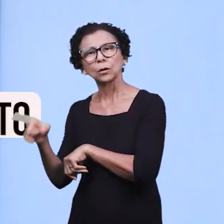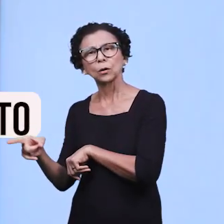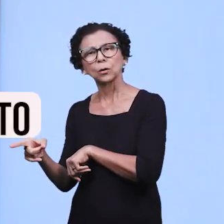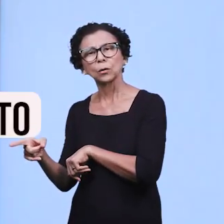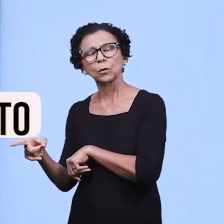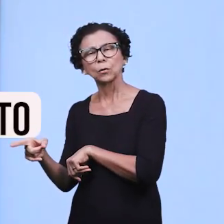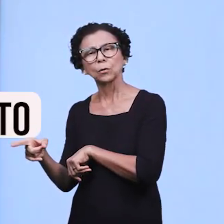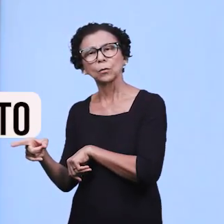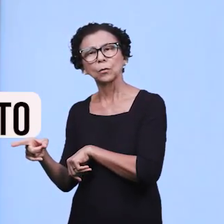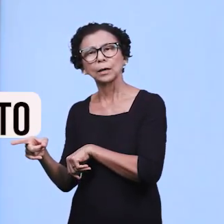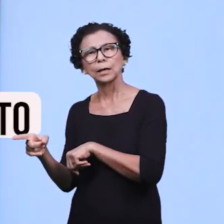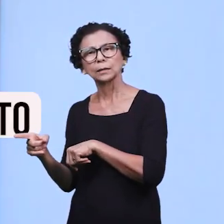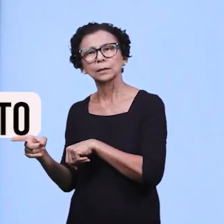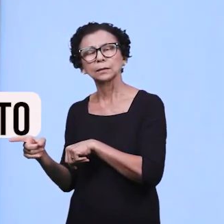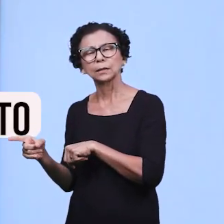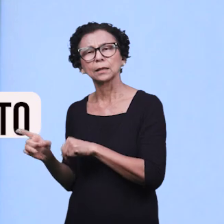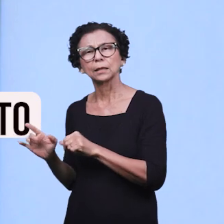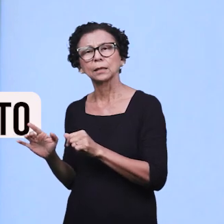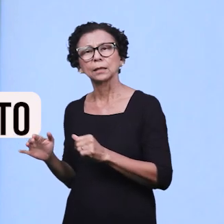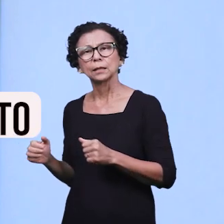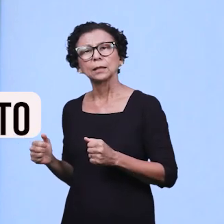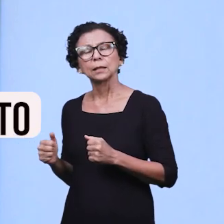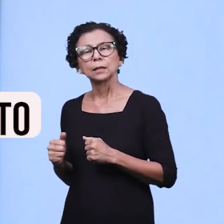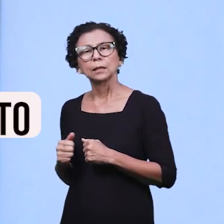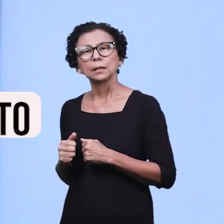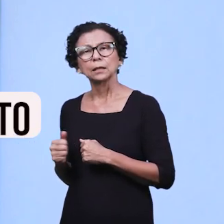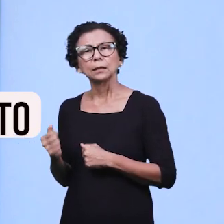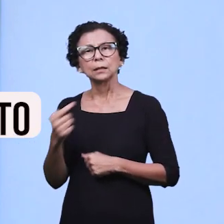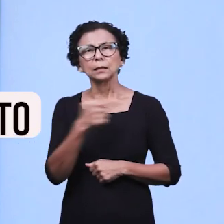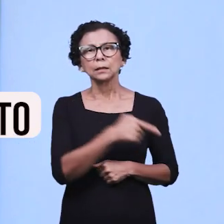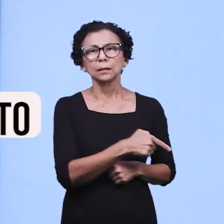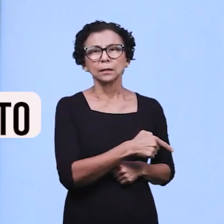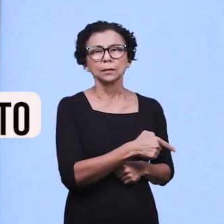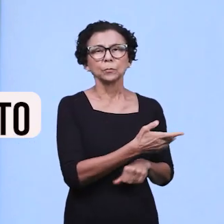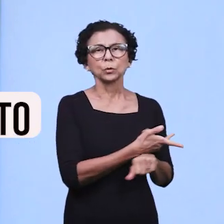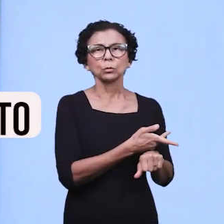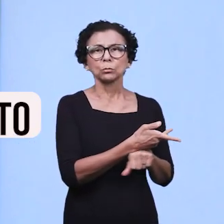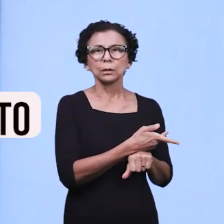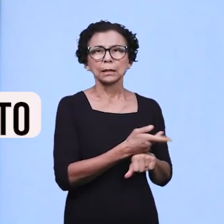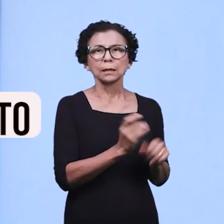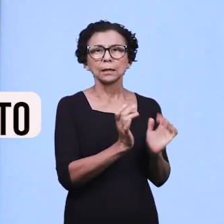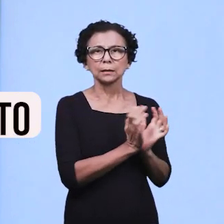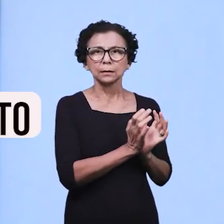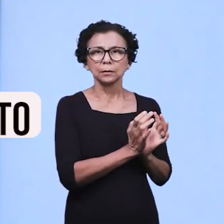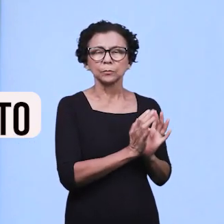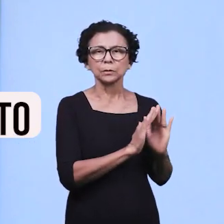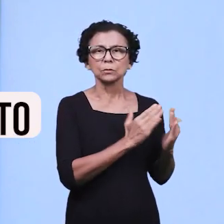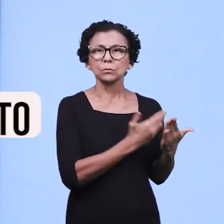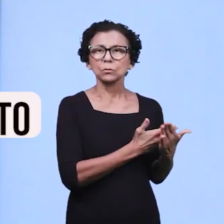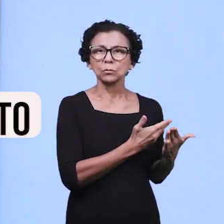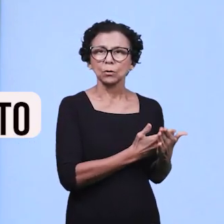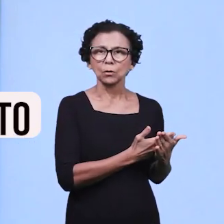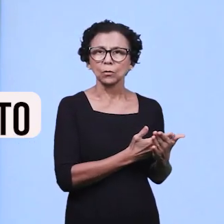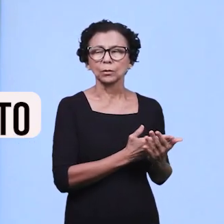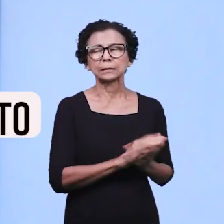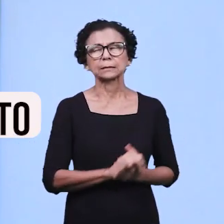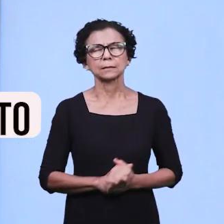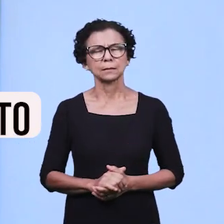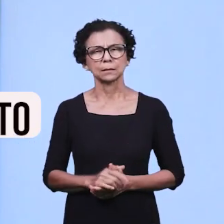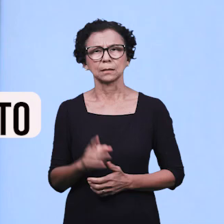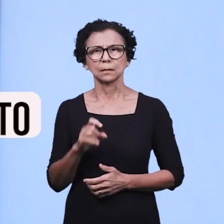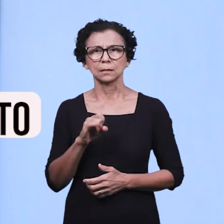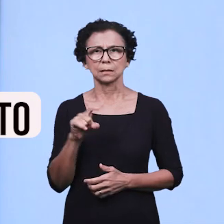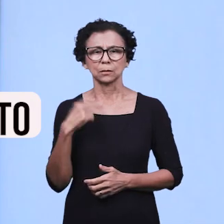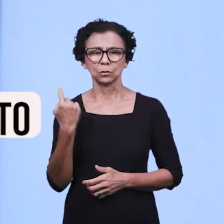iniciativa de ir à escola. Se nós amamos os nossos filhos, nós precisamos primeiro ir lá. Primeiro,